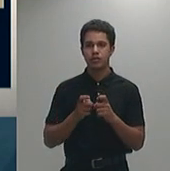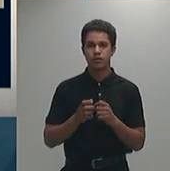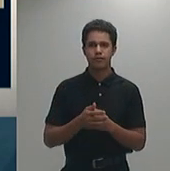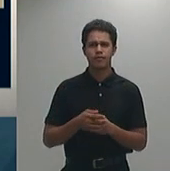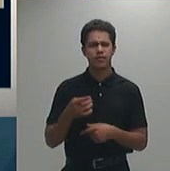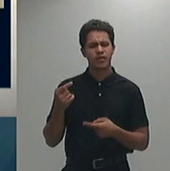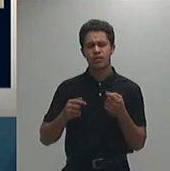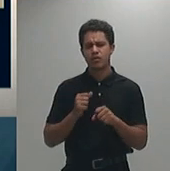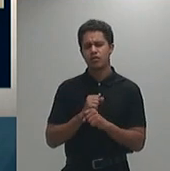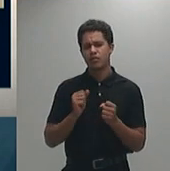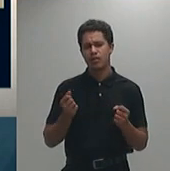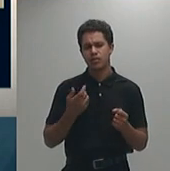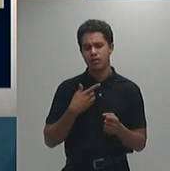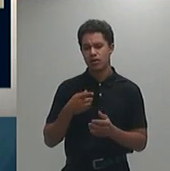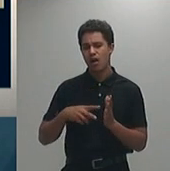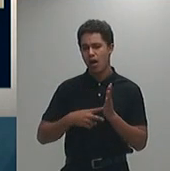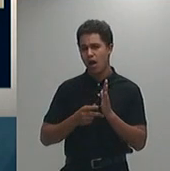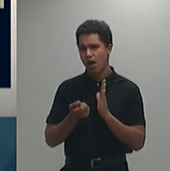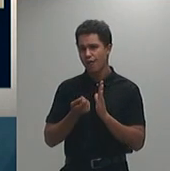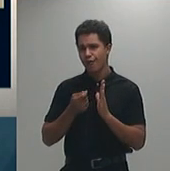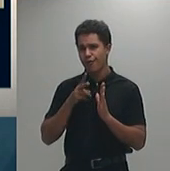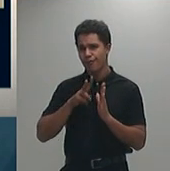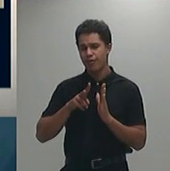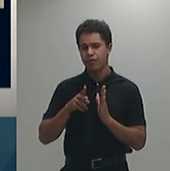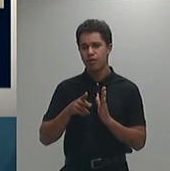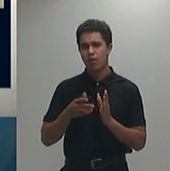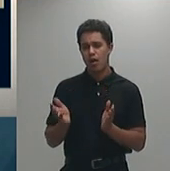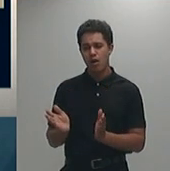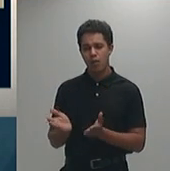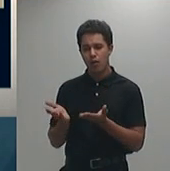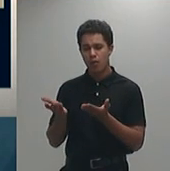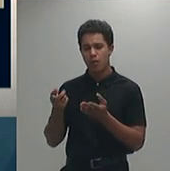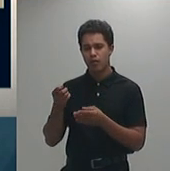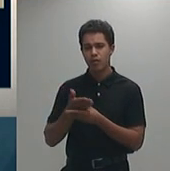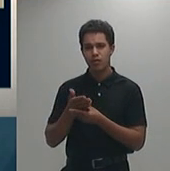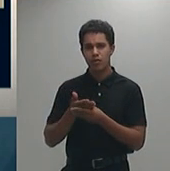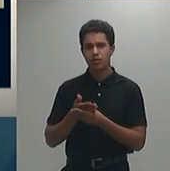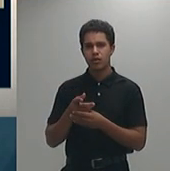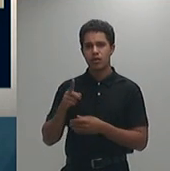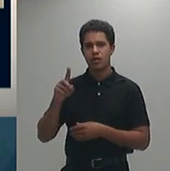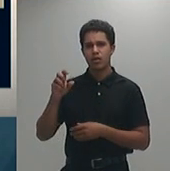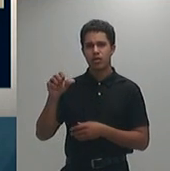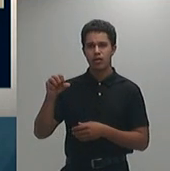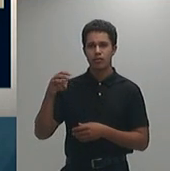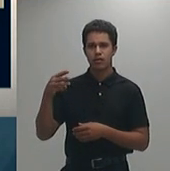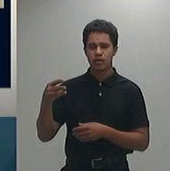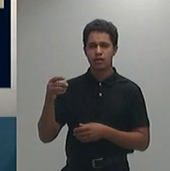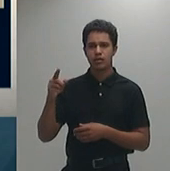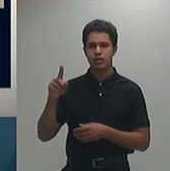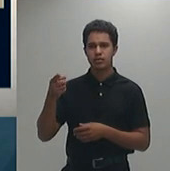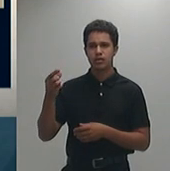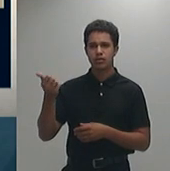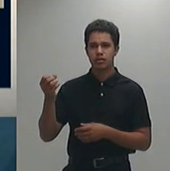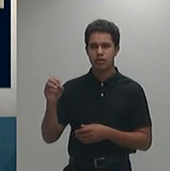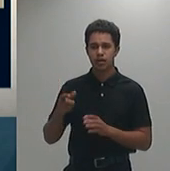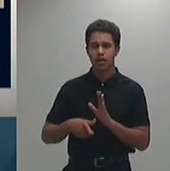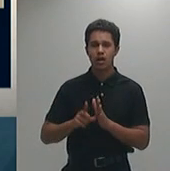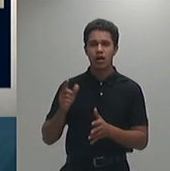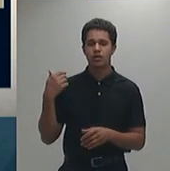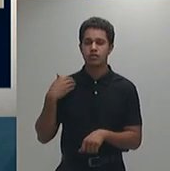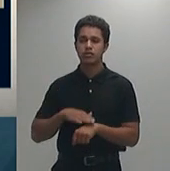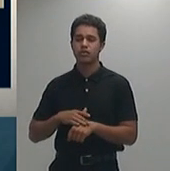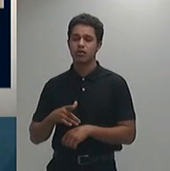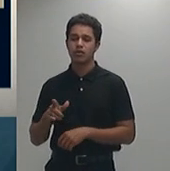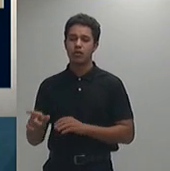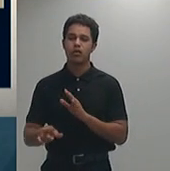que os acionistas minoritários ao promover os procedimentos arbitrais 93 110 antes do exaurimento do prazo legal para que a